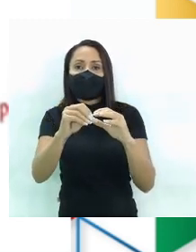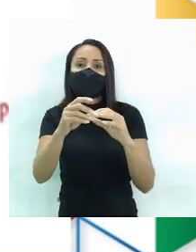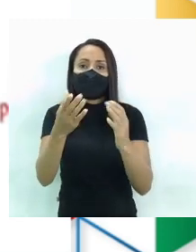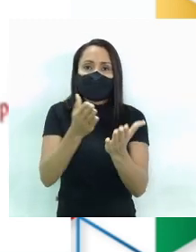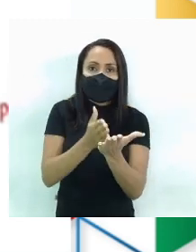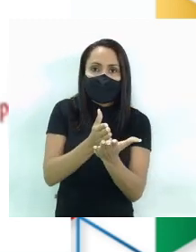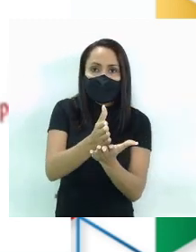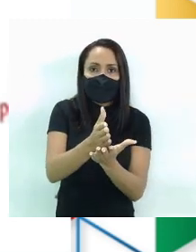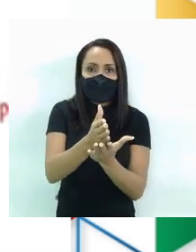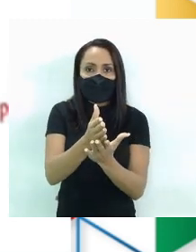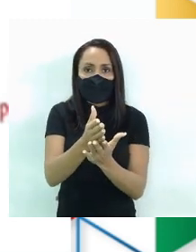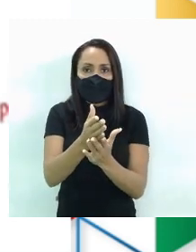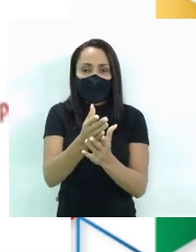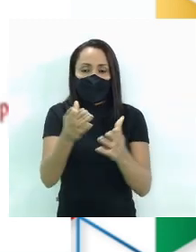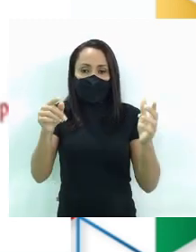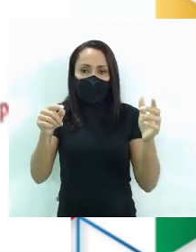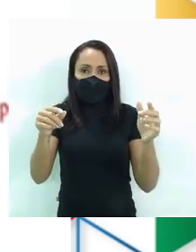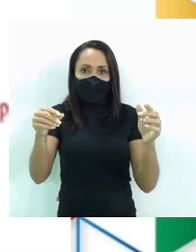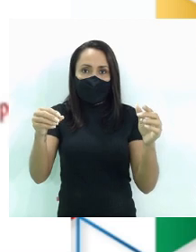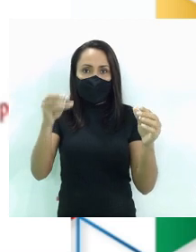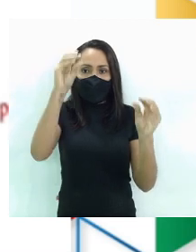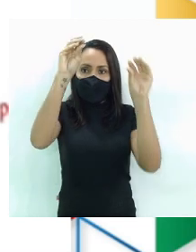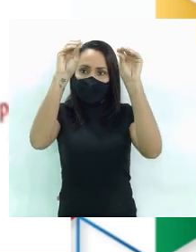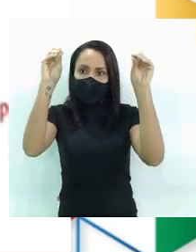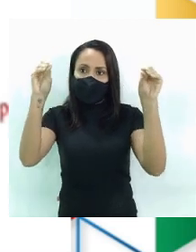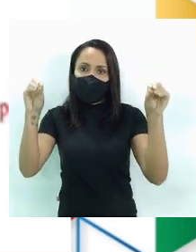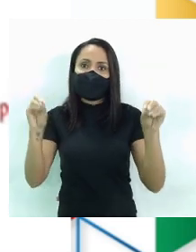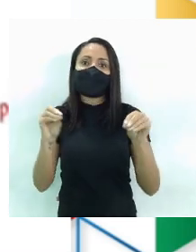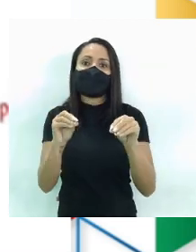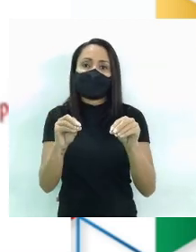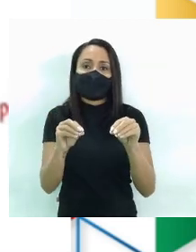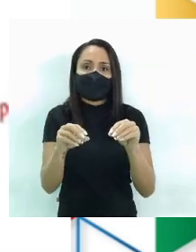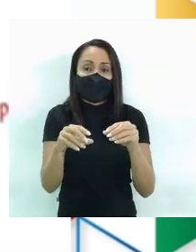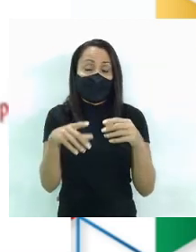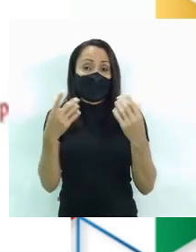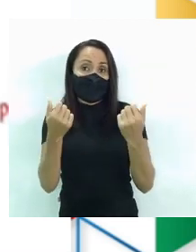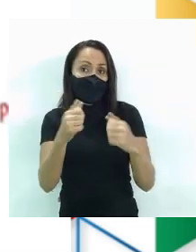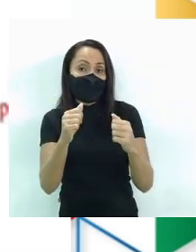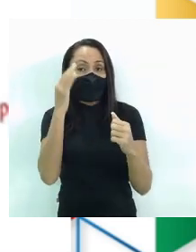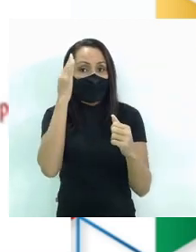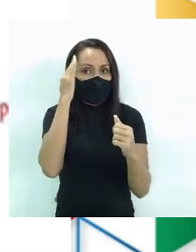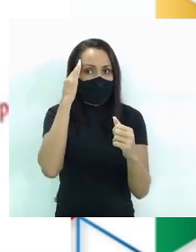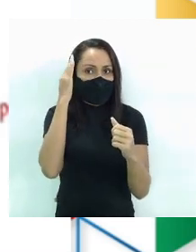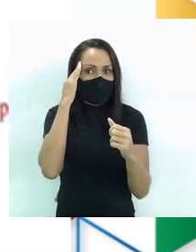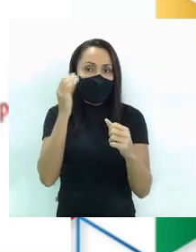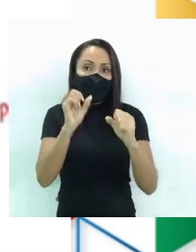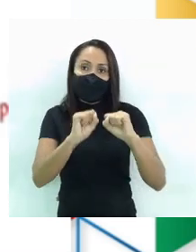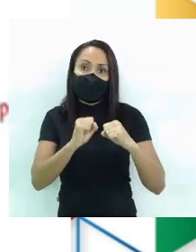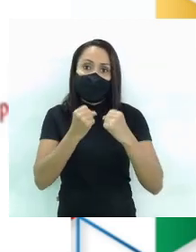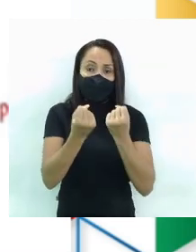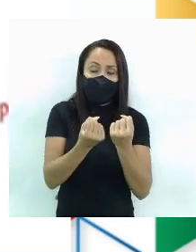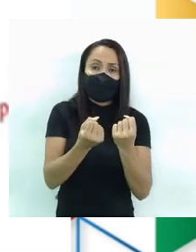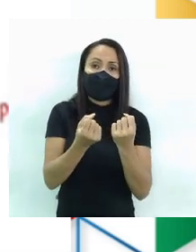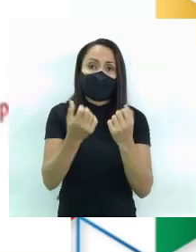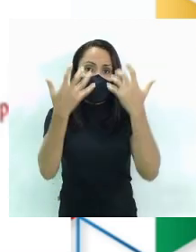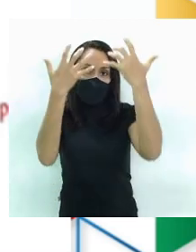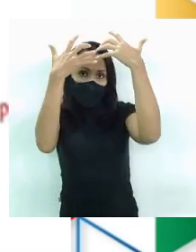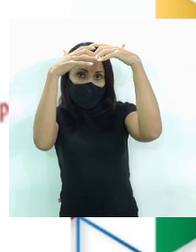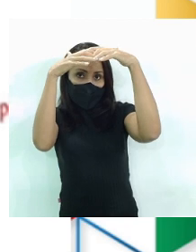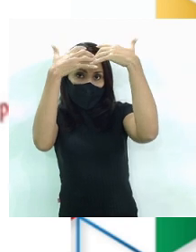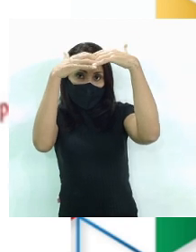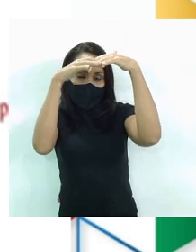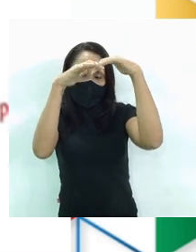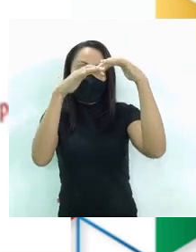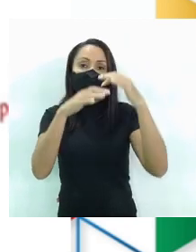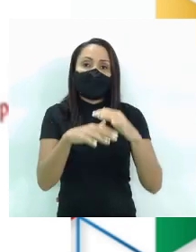suas extremidades, isso é, para longe do corpo celular. Basta entender que o impulso nervoso são